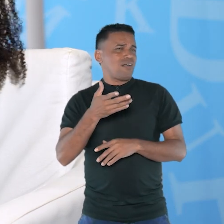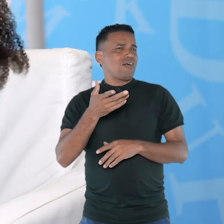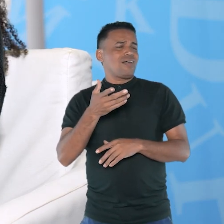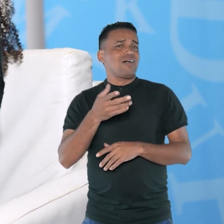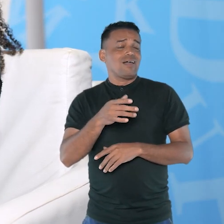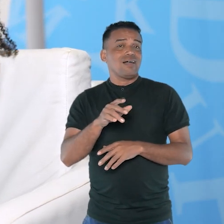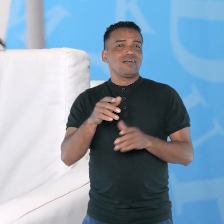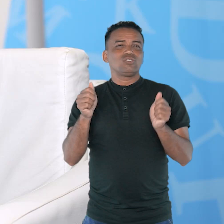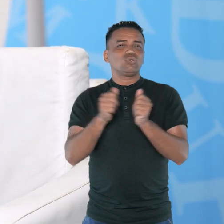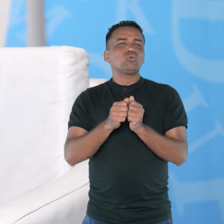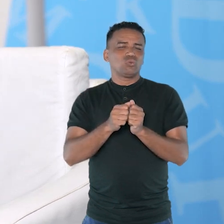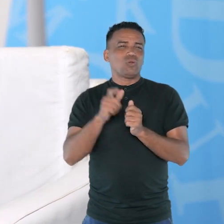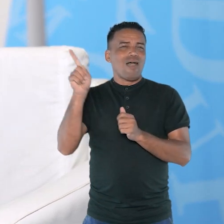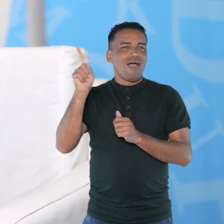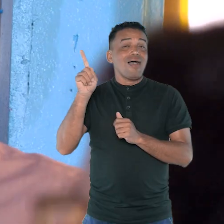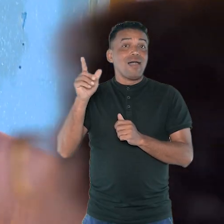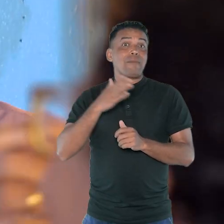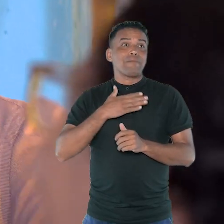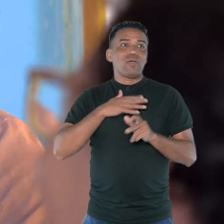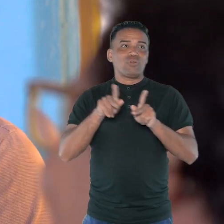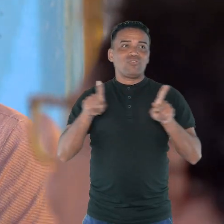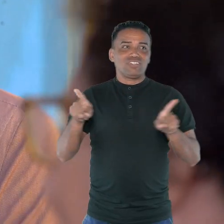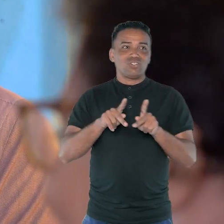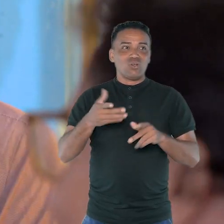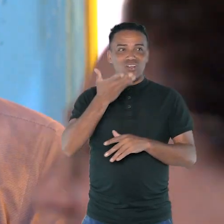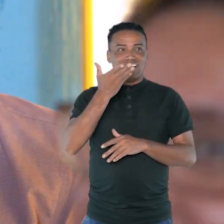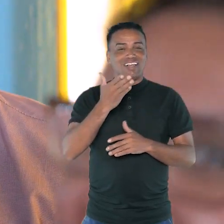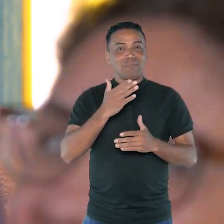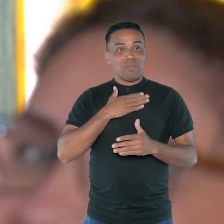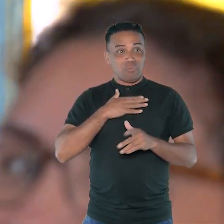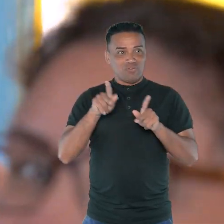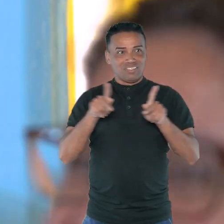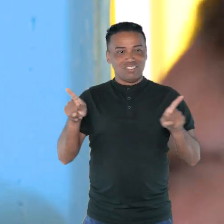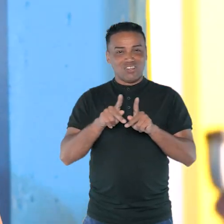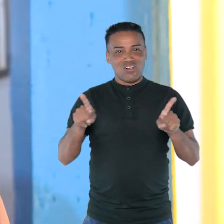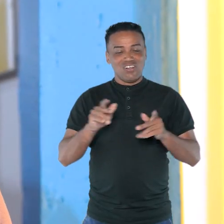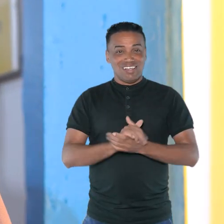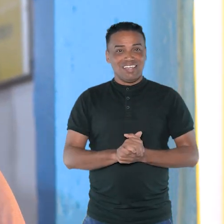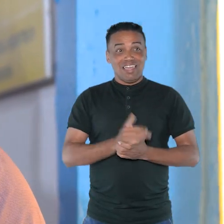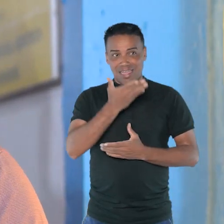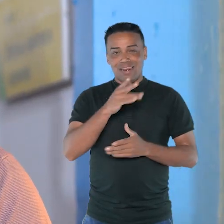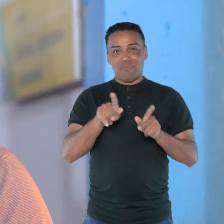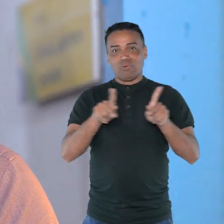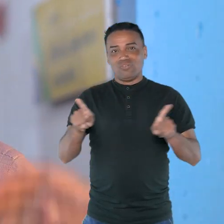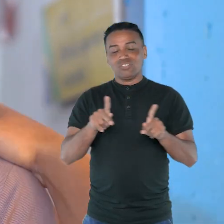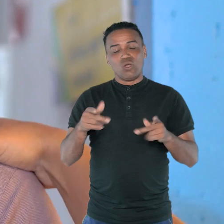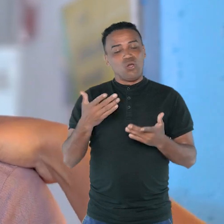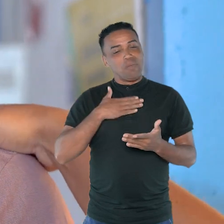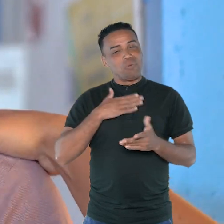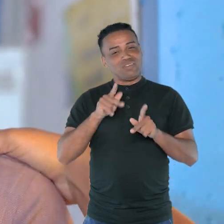Ele foi meu professor, gente. Sério? Não acredito! Não acredito, Andressa!